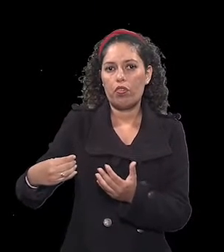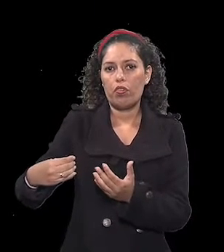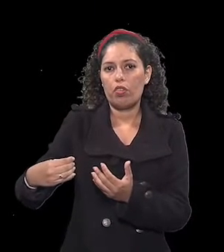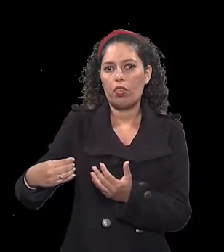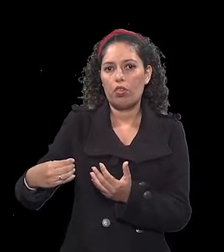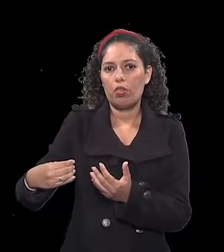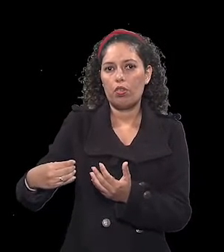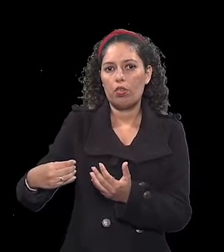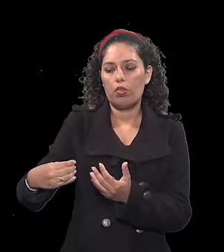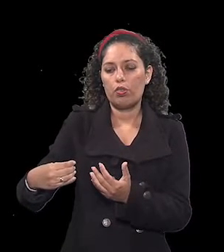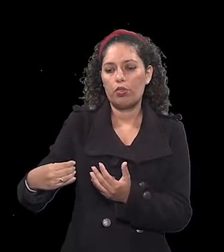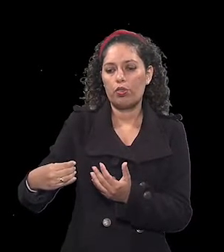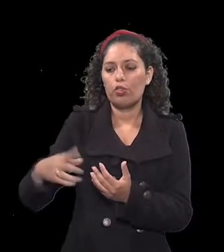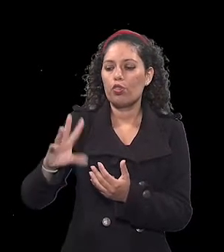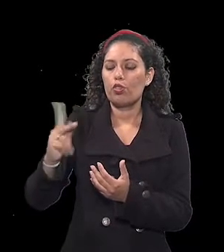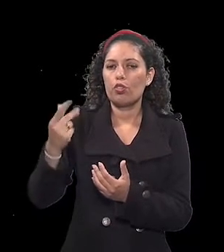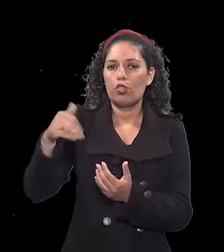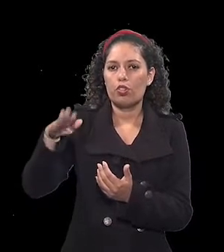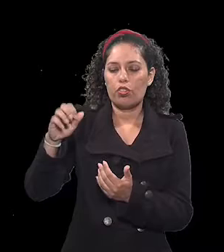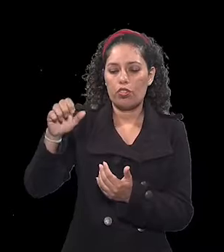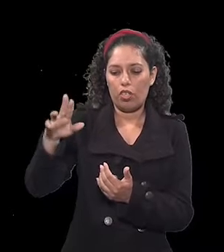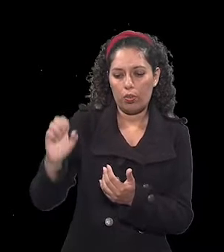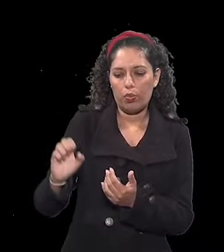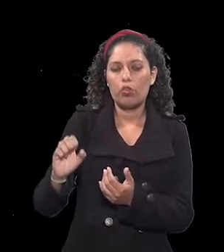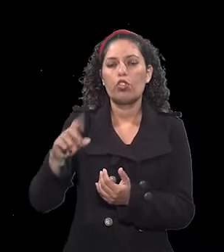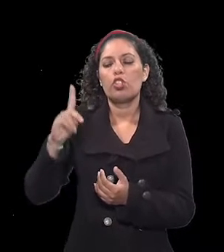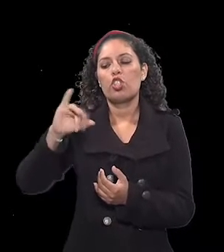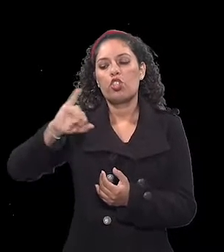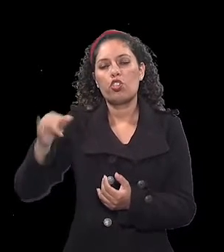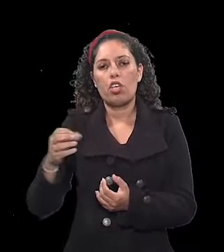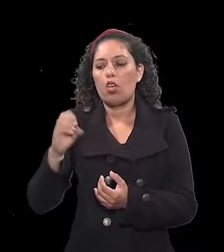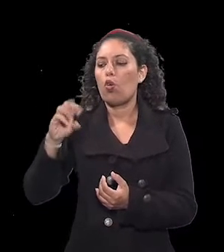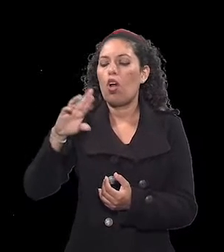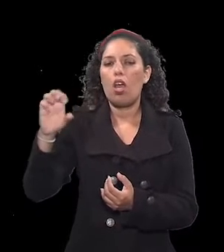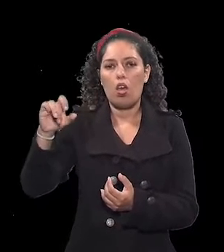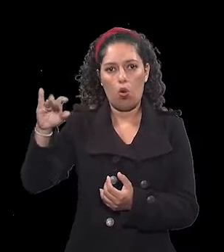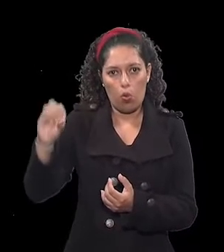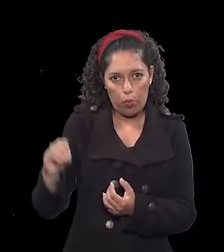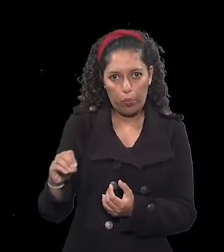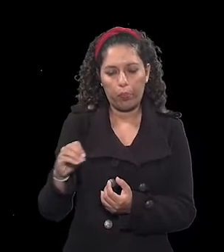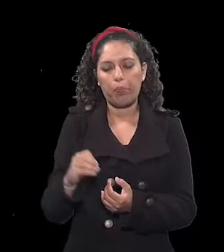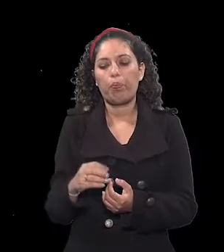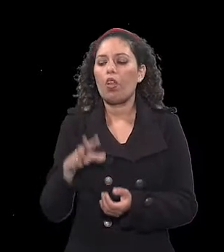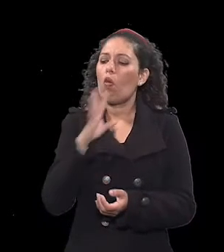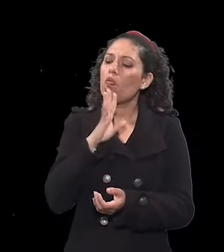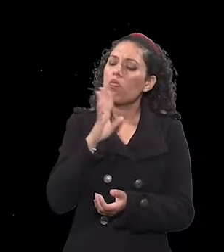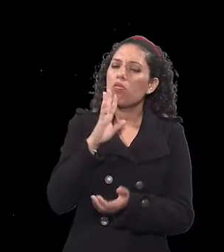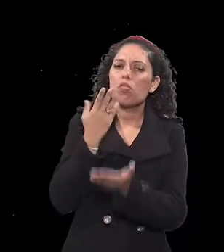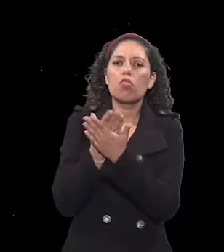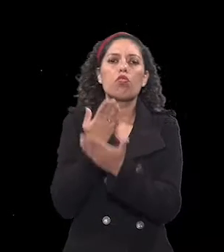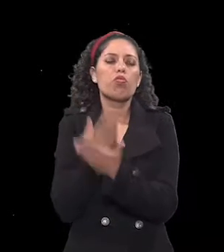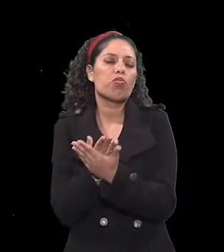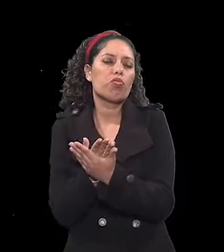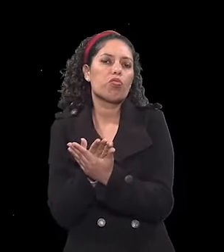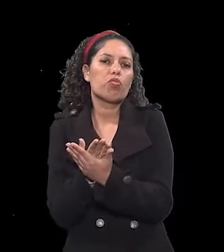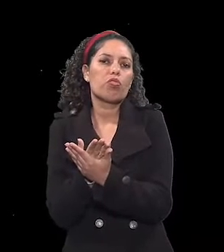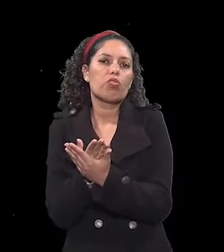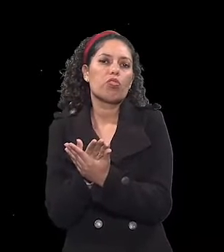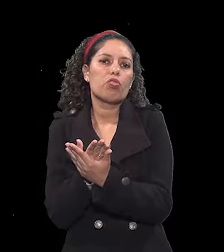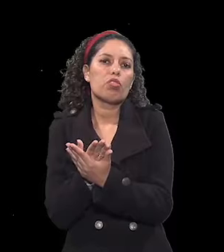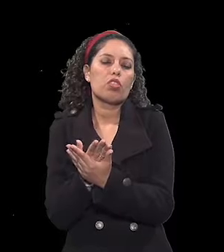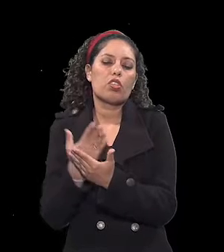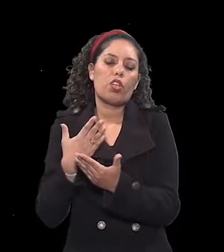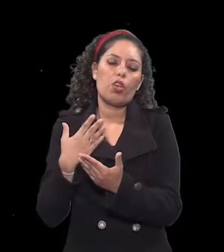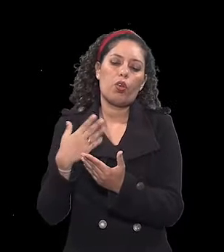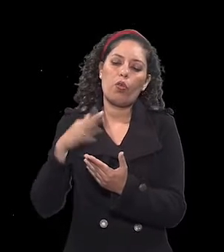considerado, vamos dizer, o babalaô do charme, que é o DJ Corello, né. Conheci ele na escola e eu